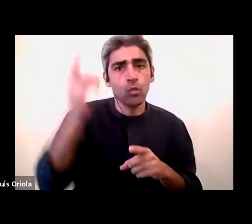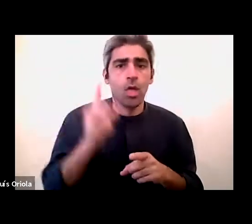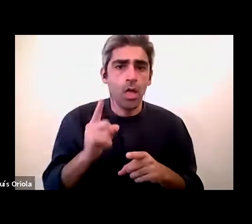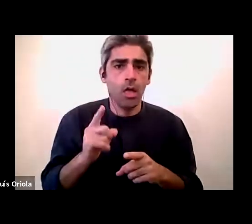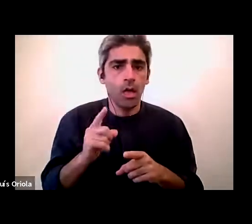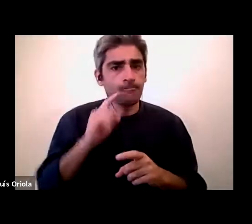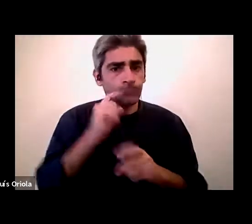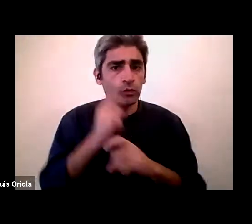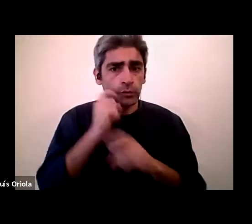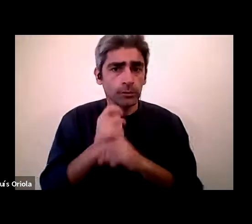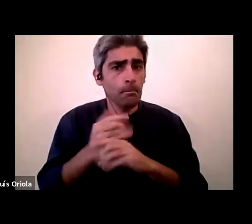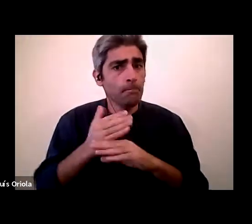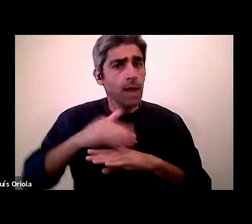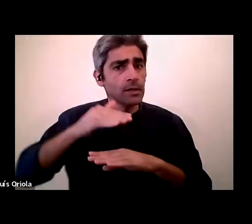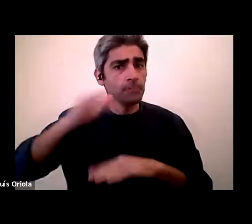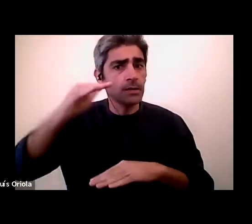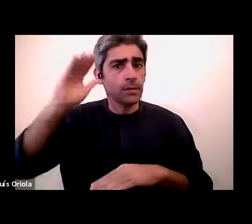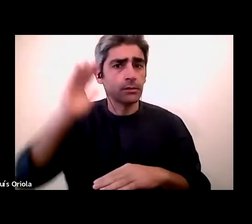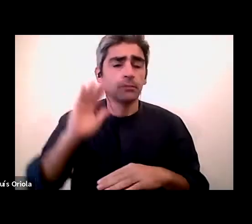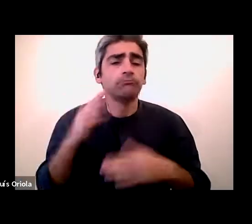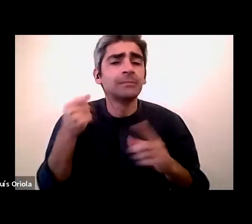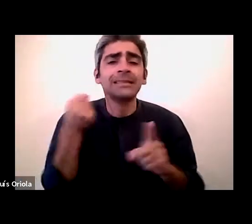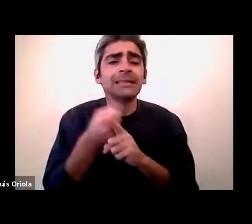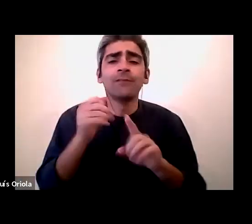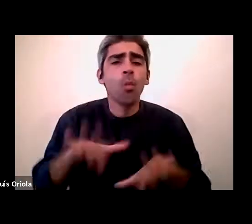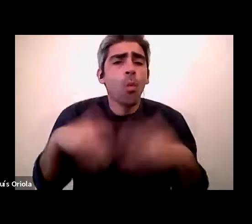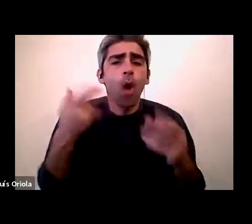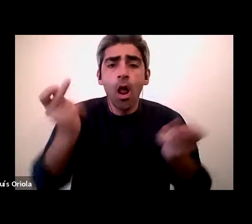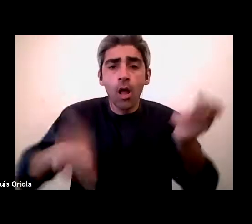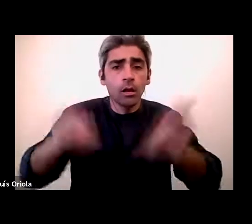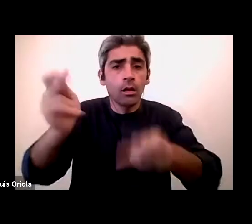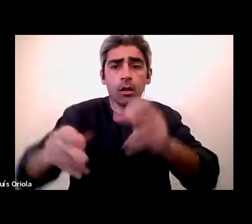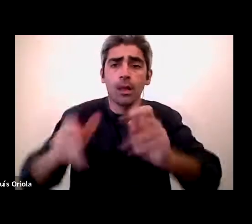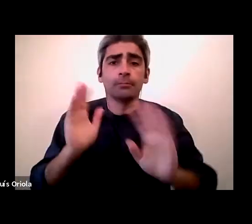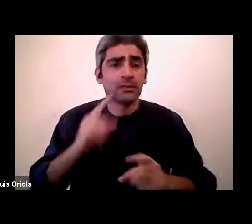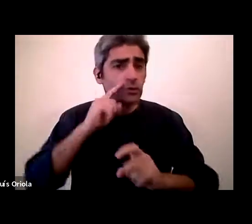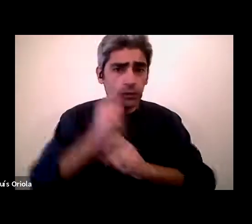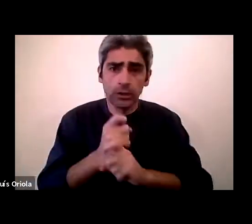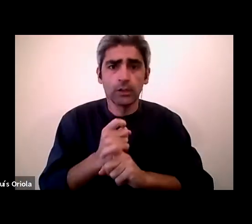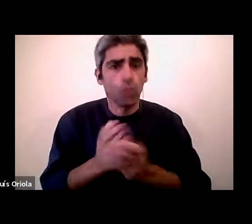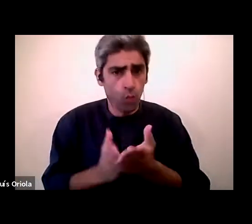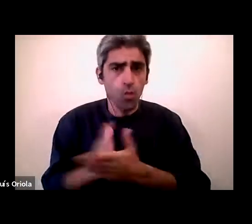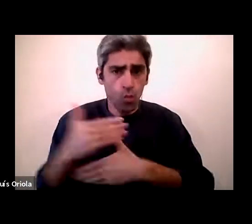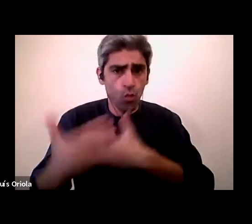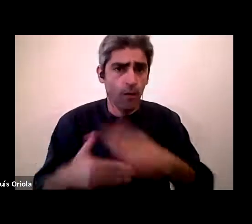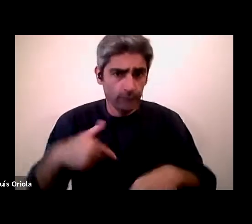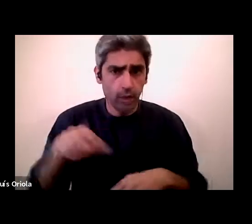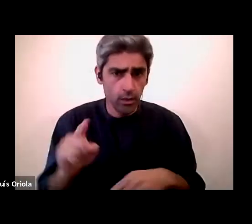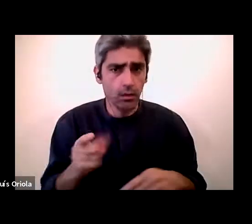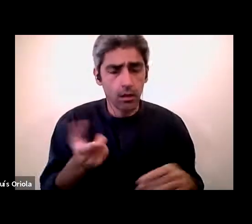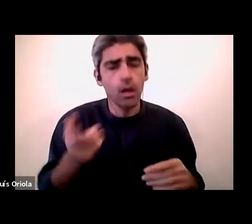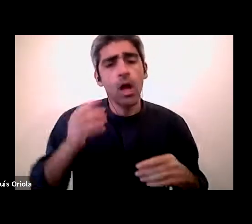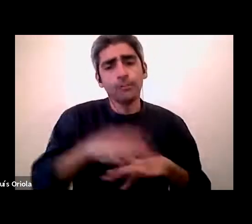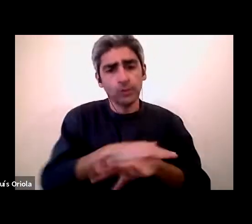muito exigente, independentemente da natureza dos desafios, continuará a ser exigente. E a administração pública tem que estar preparada